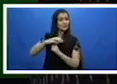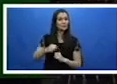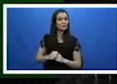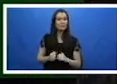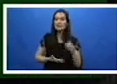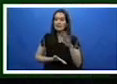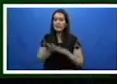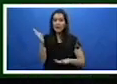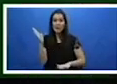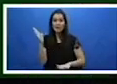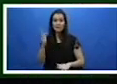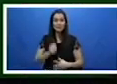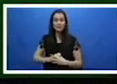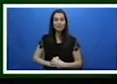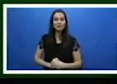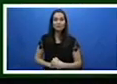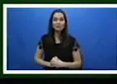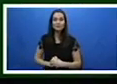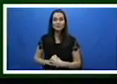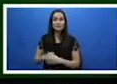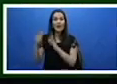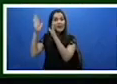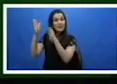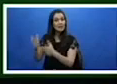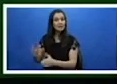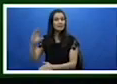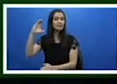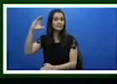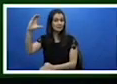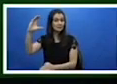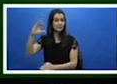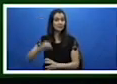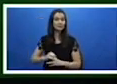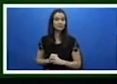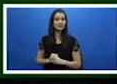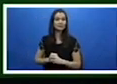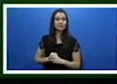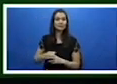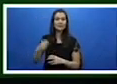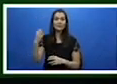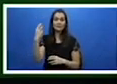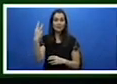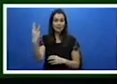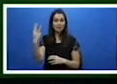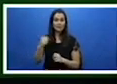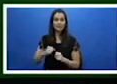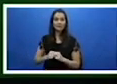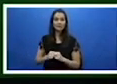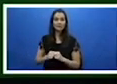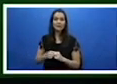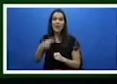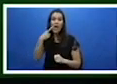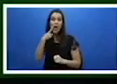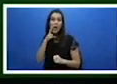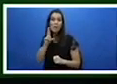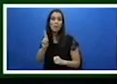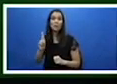saíram. Agora vamos para a lista C. 3,